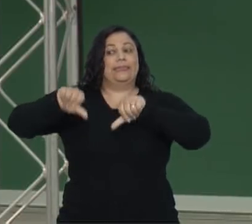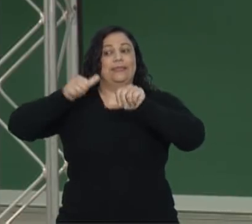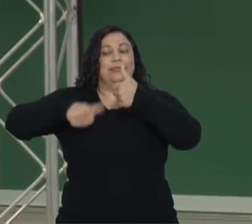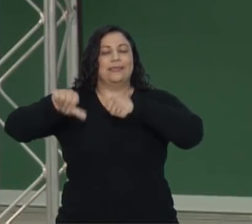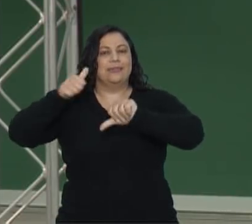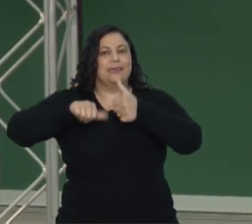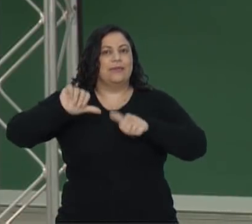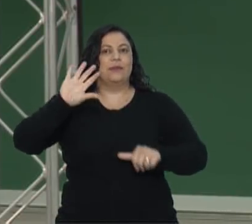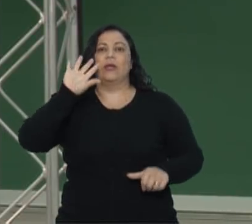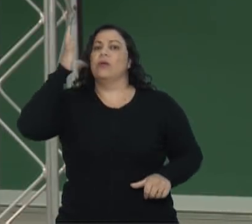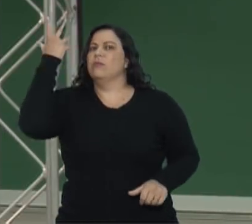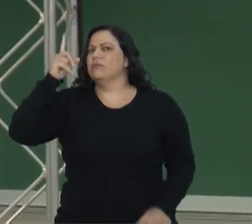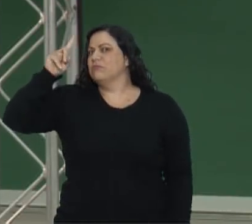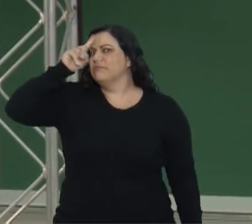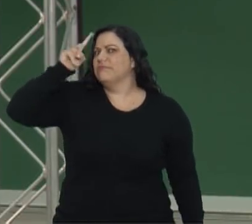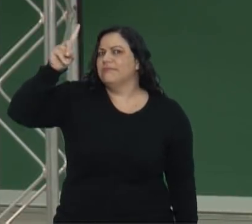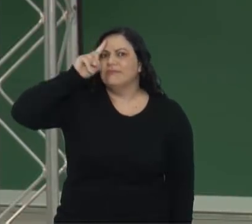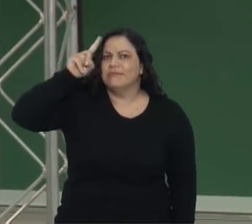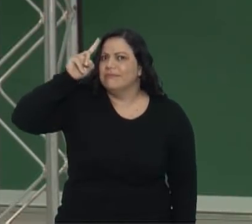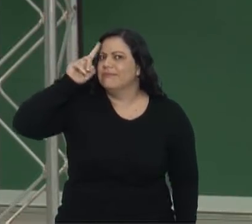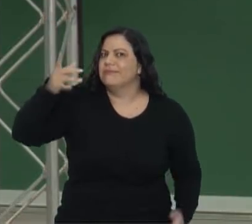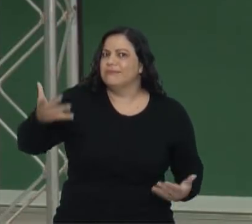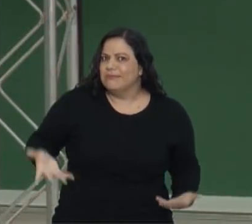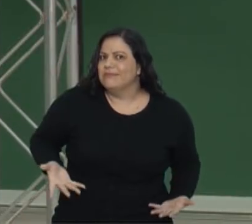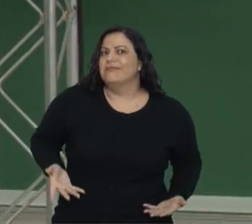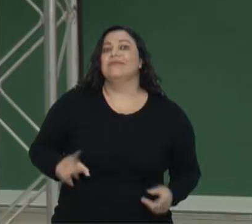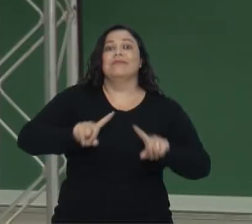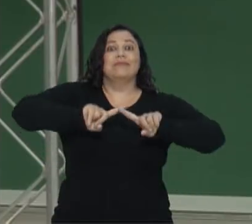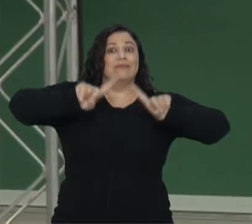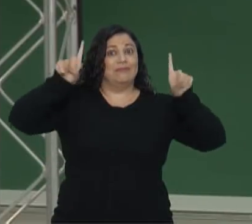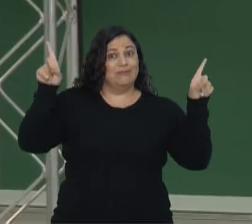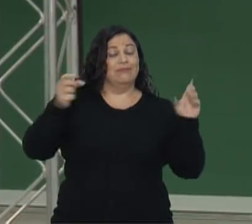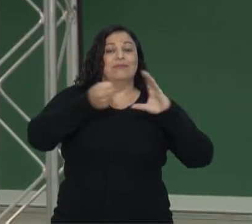elas ocorrem no nosso cotidiano, no nosso dia a dia. Porém, ela tem